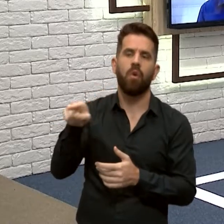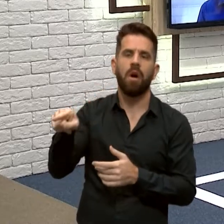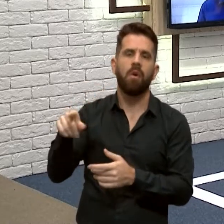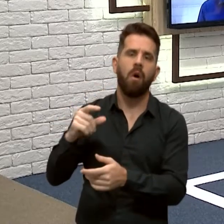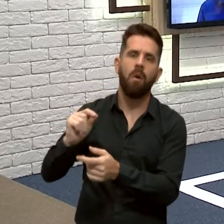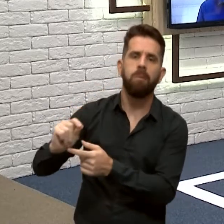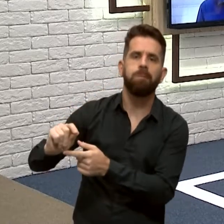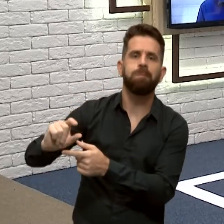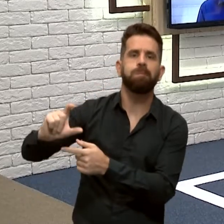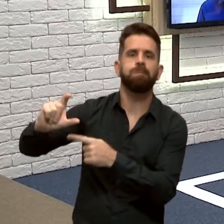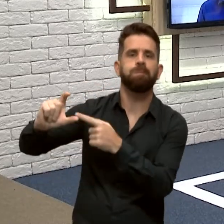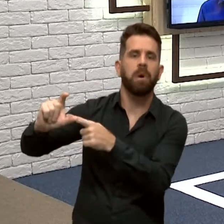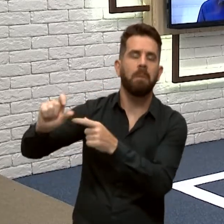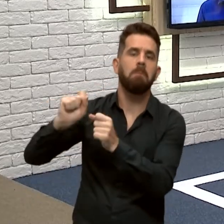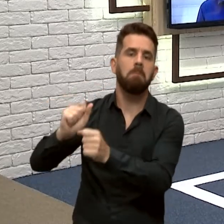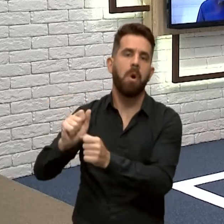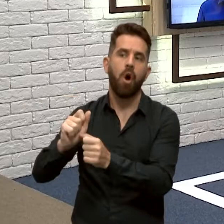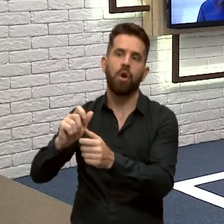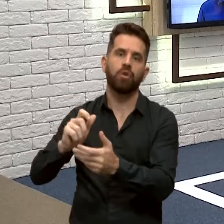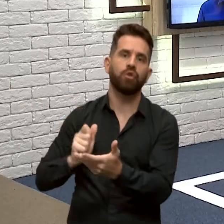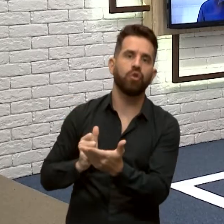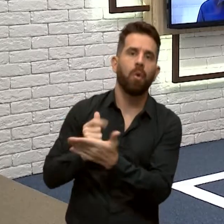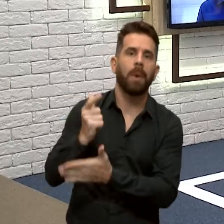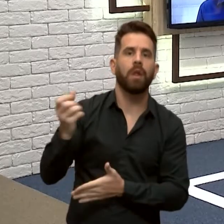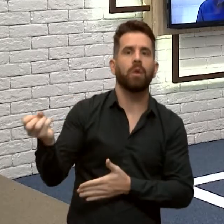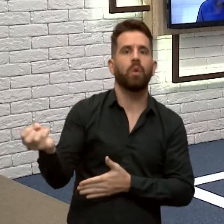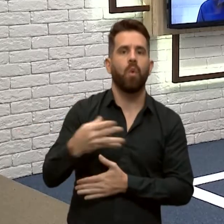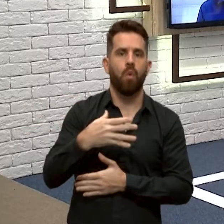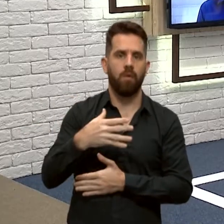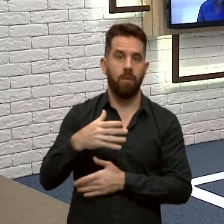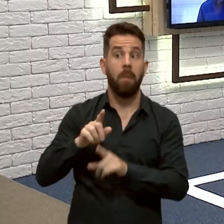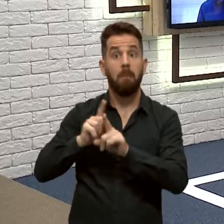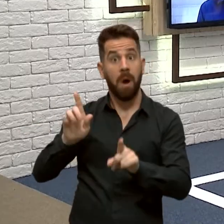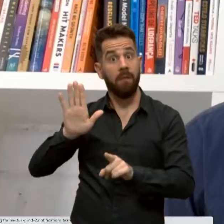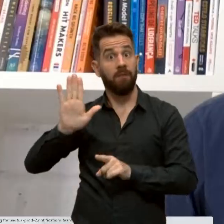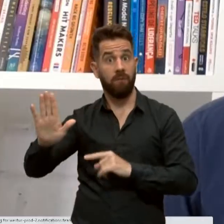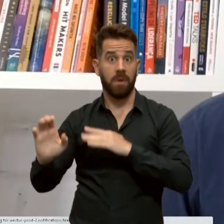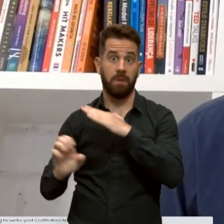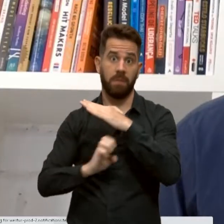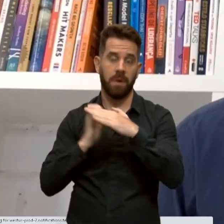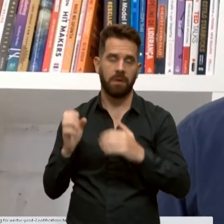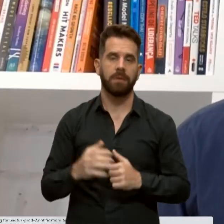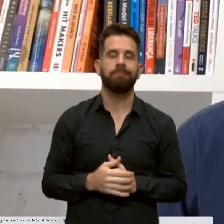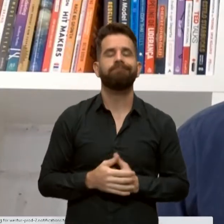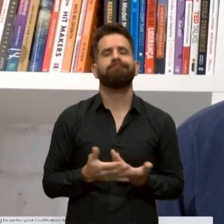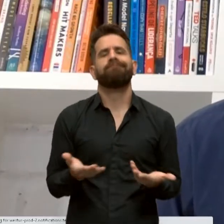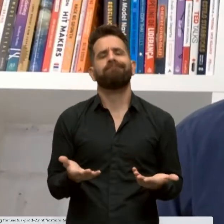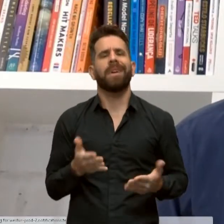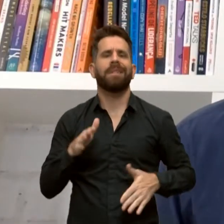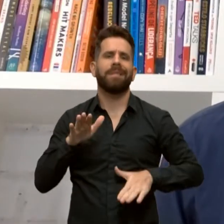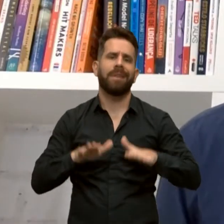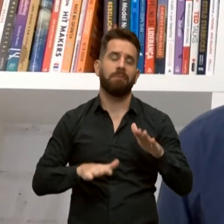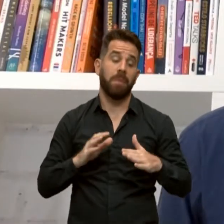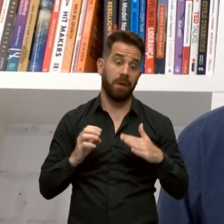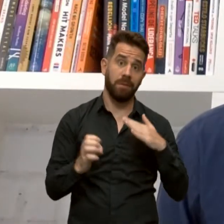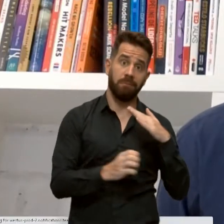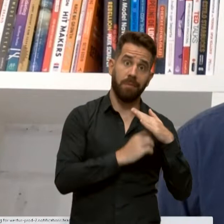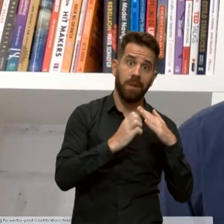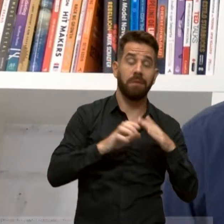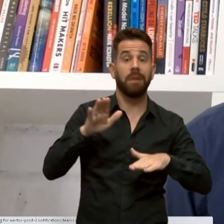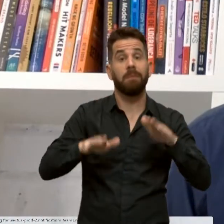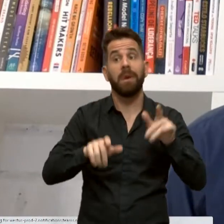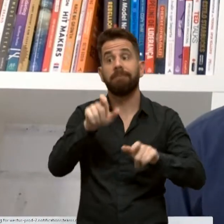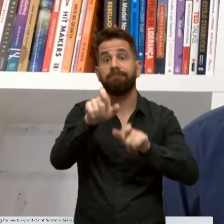Depende muito do posicionamento da empresa, depende do que ela quer, depende de quem está oferecendo esse cashback, porque,